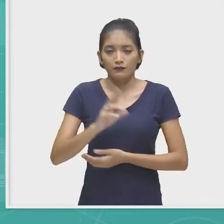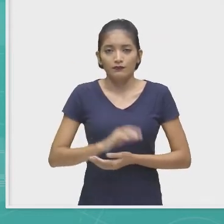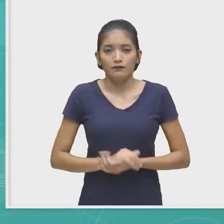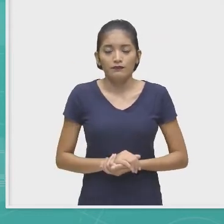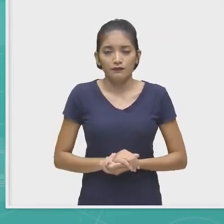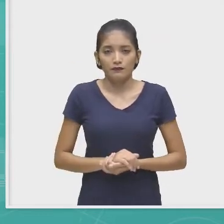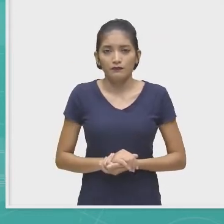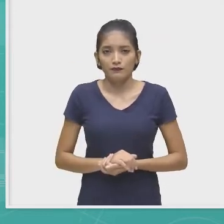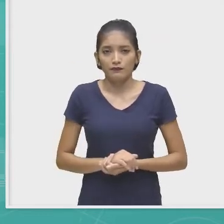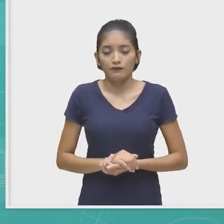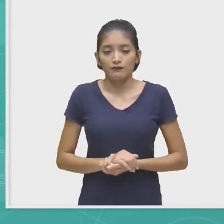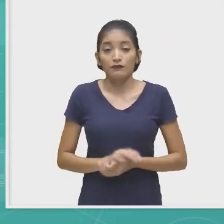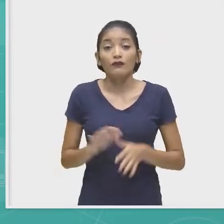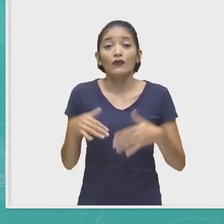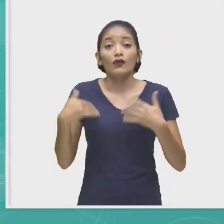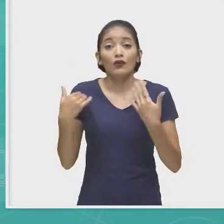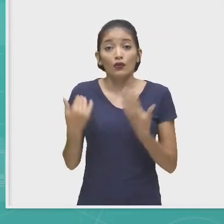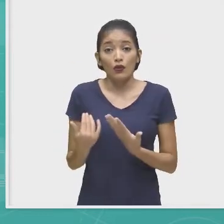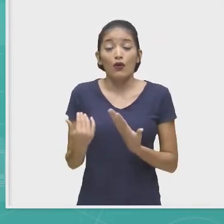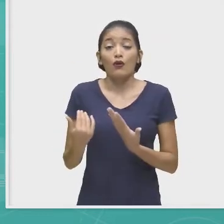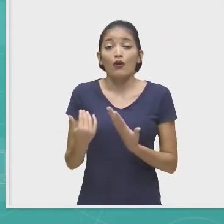Então, qual é o valor